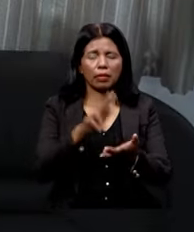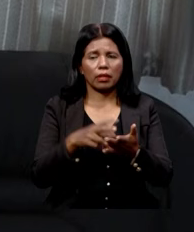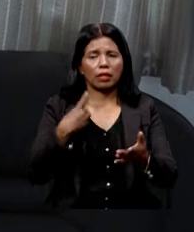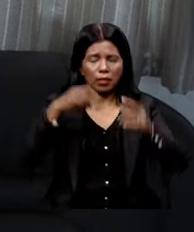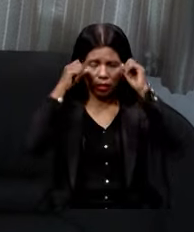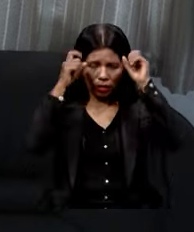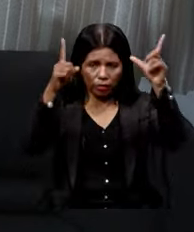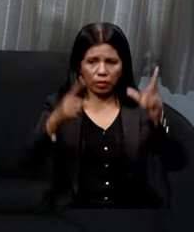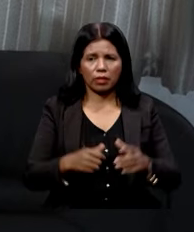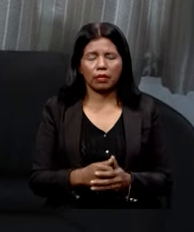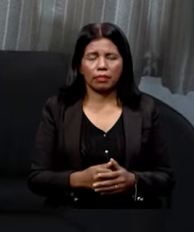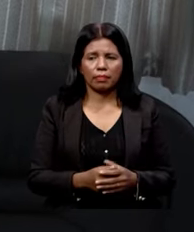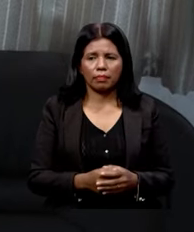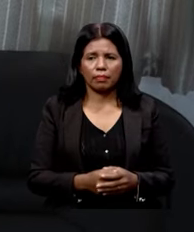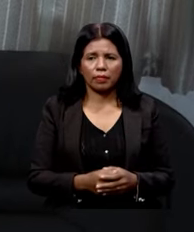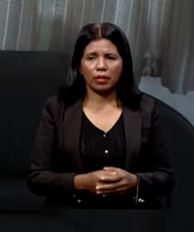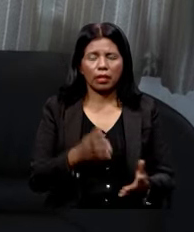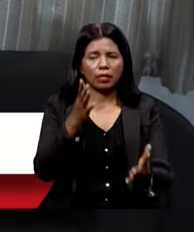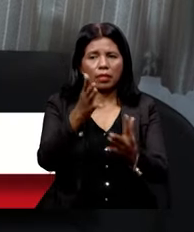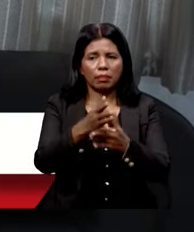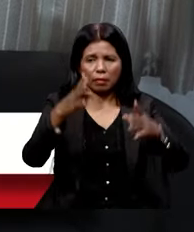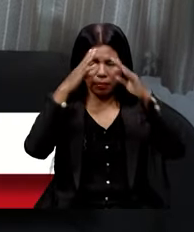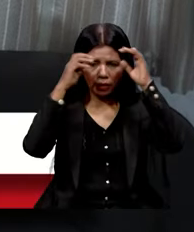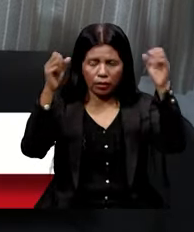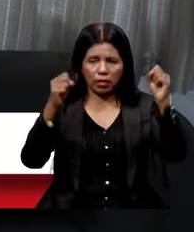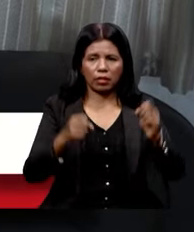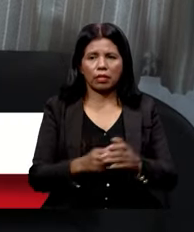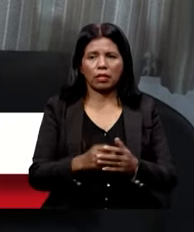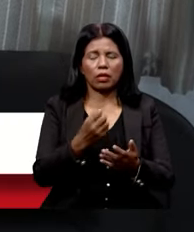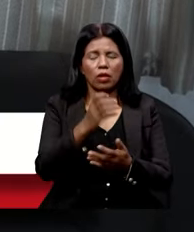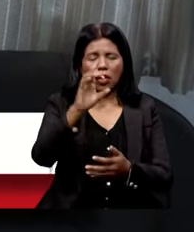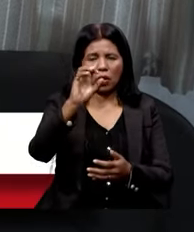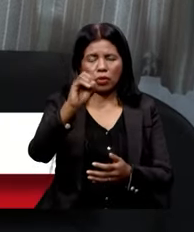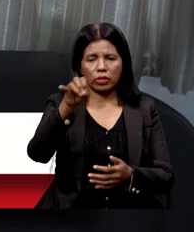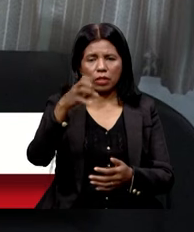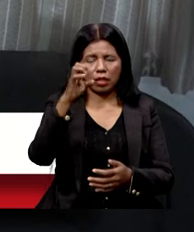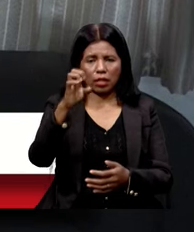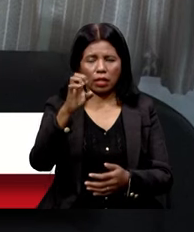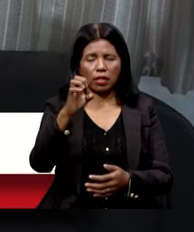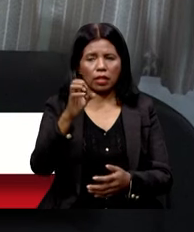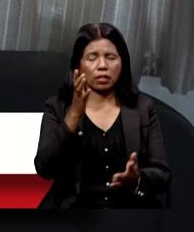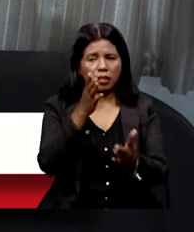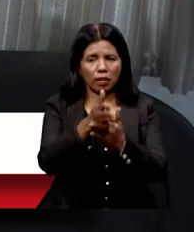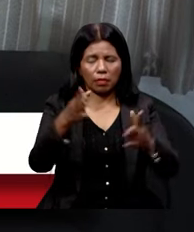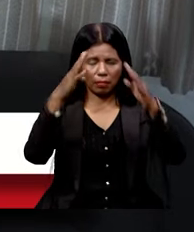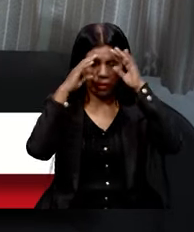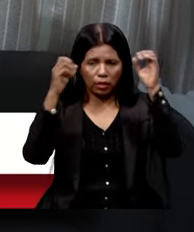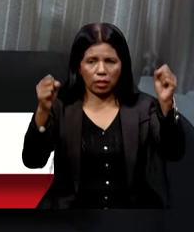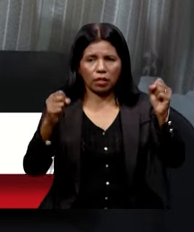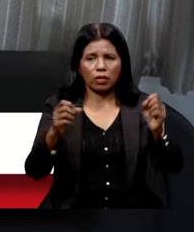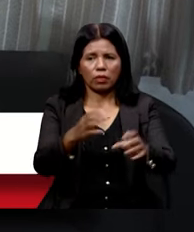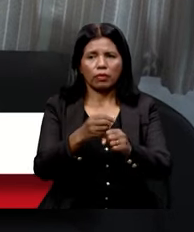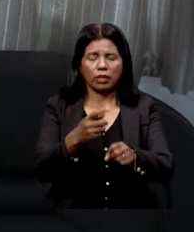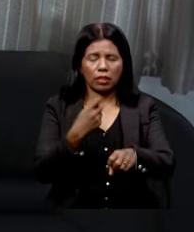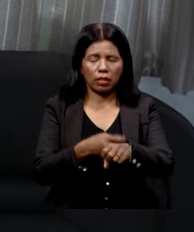como boate ne tama o tama presidente, sabe, Orçamento Geral do Estado, ne tama presidente foti tempo